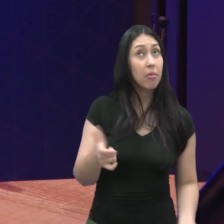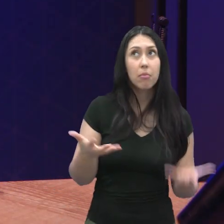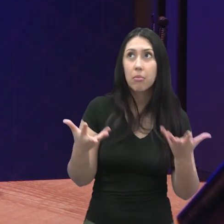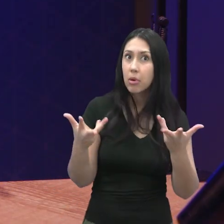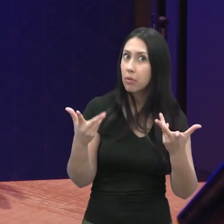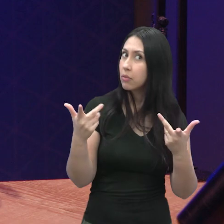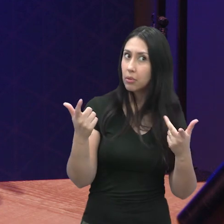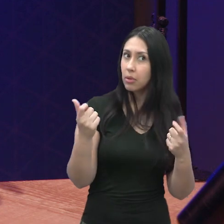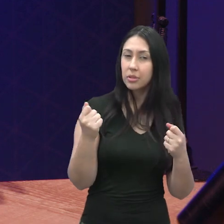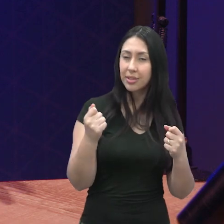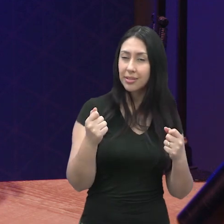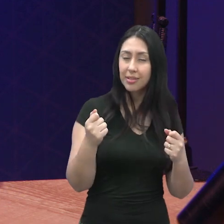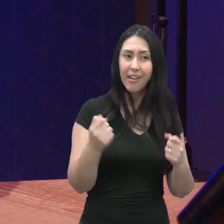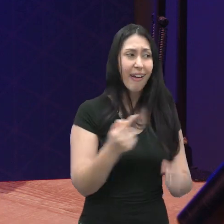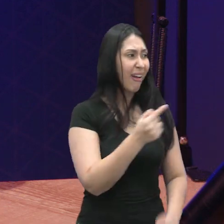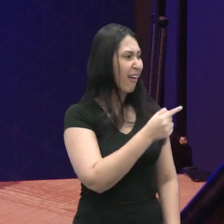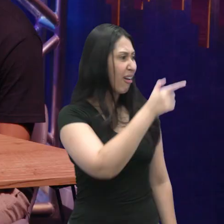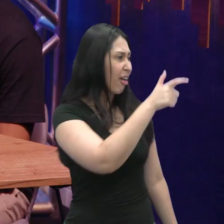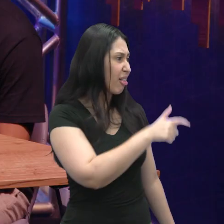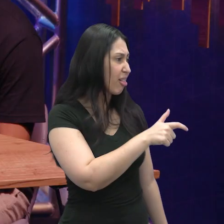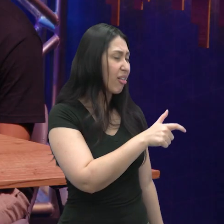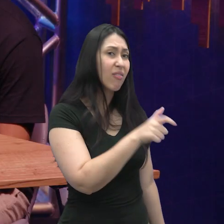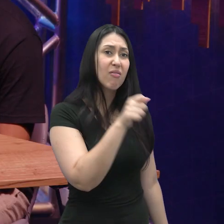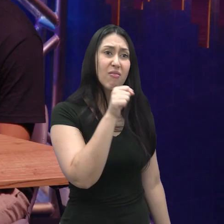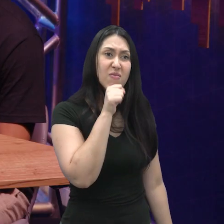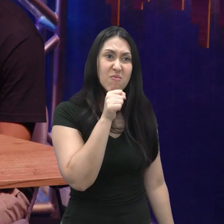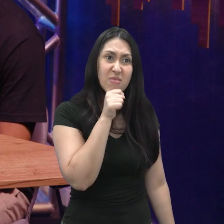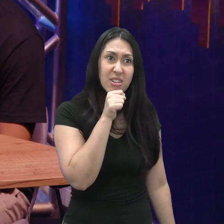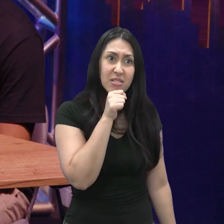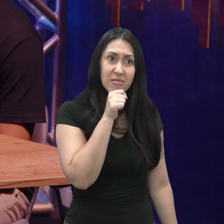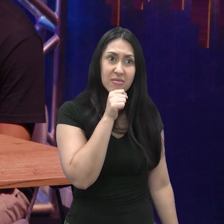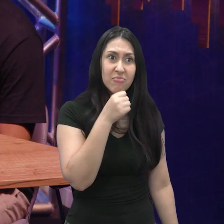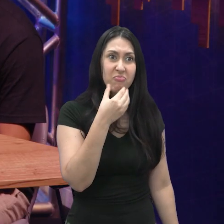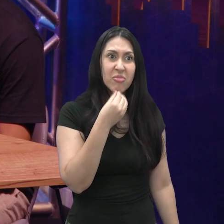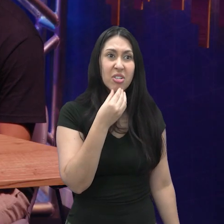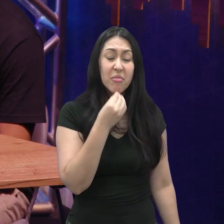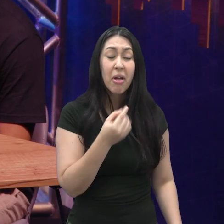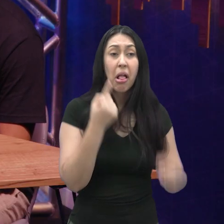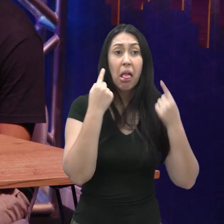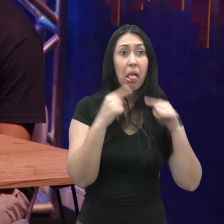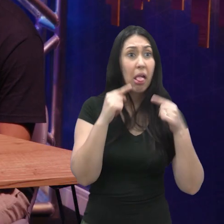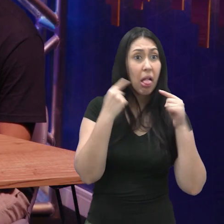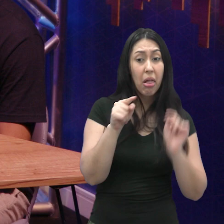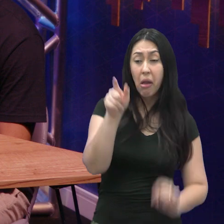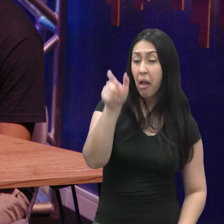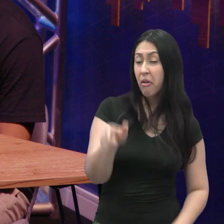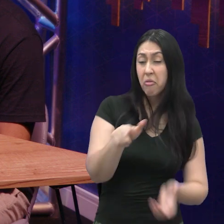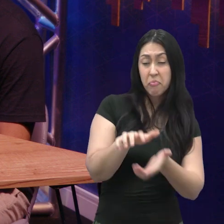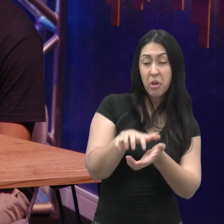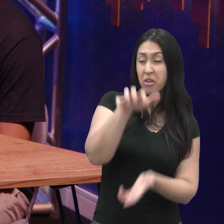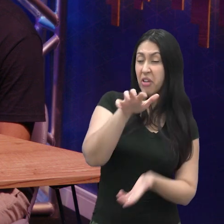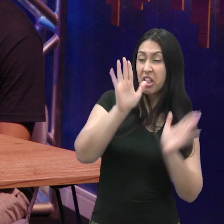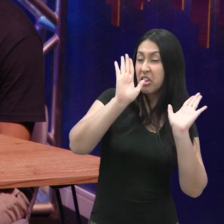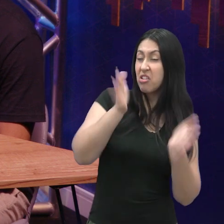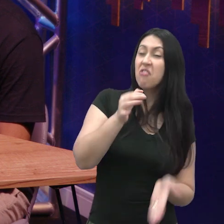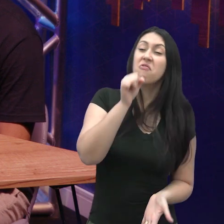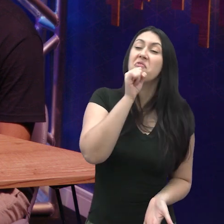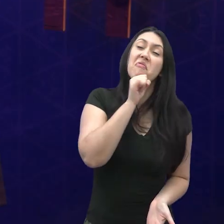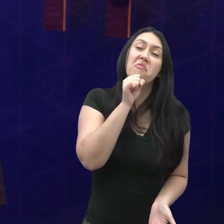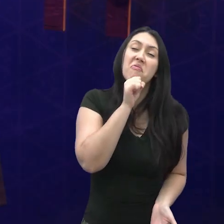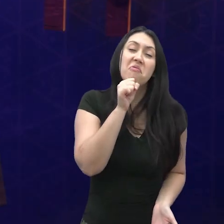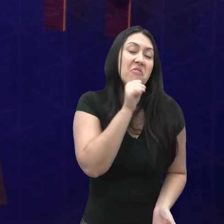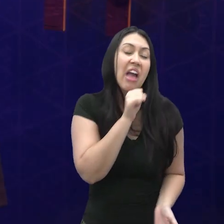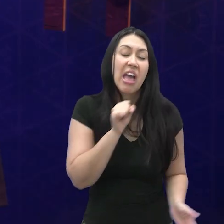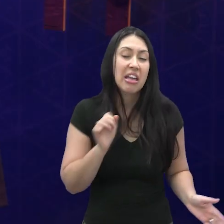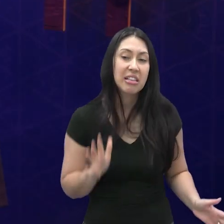filme. E uma pessoa bem mais velha vai criticar, um homem bem mais velho vai criticar então essa mulher que